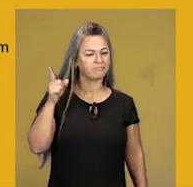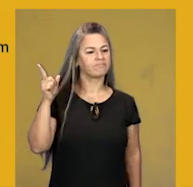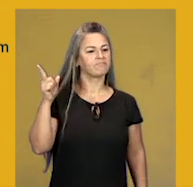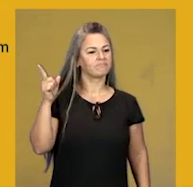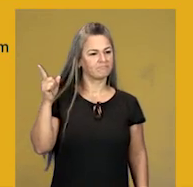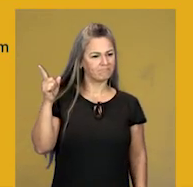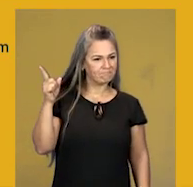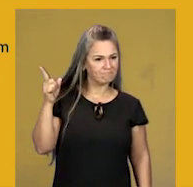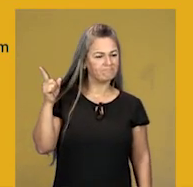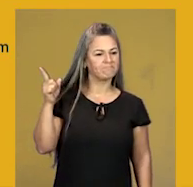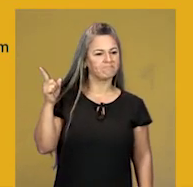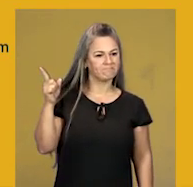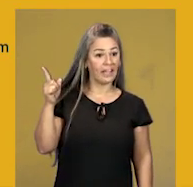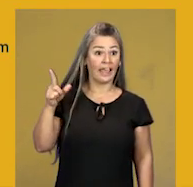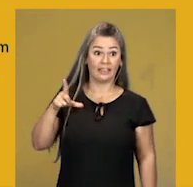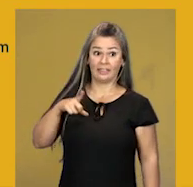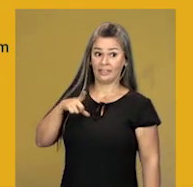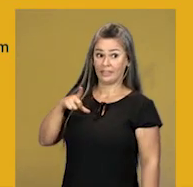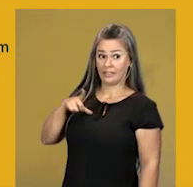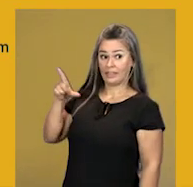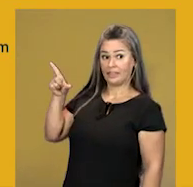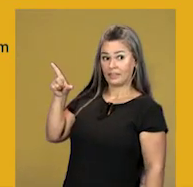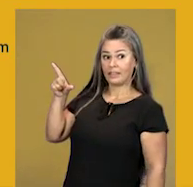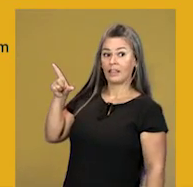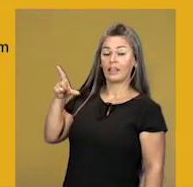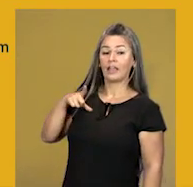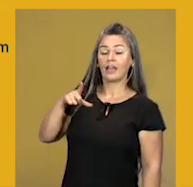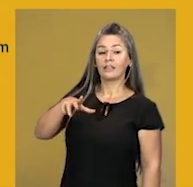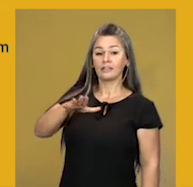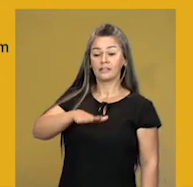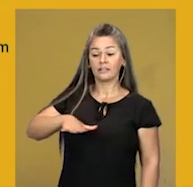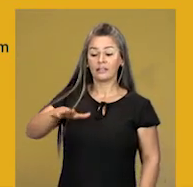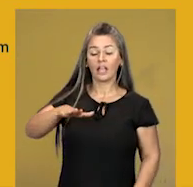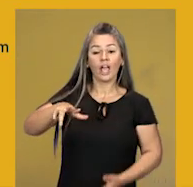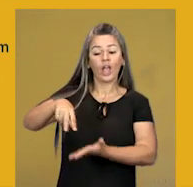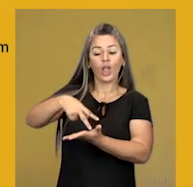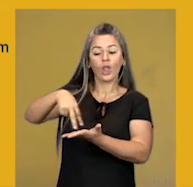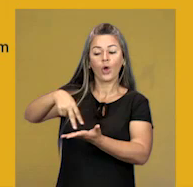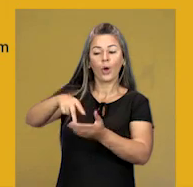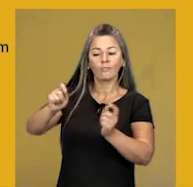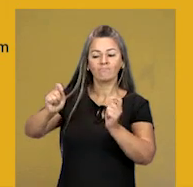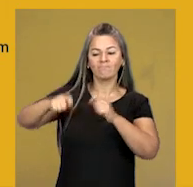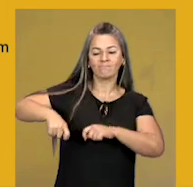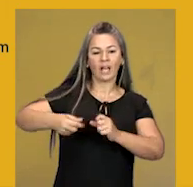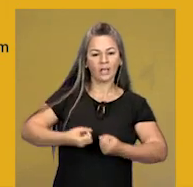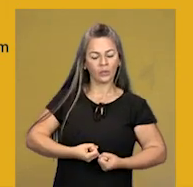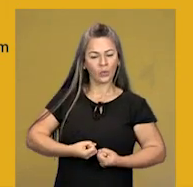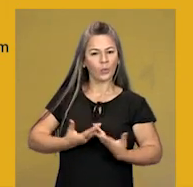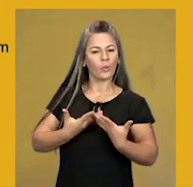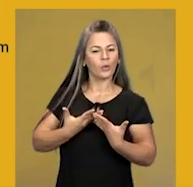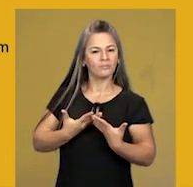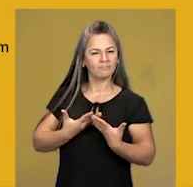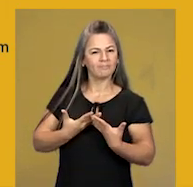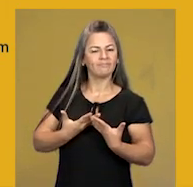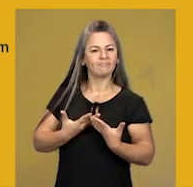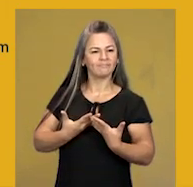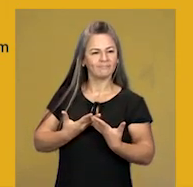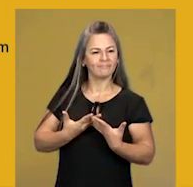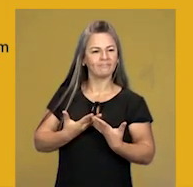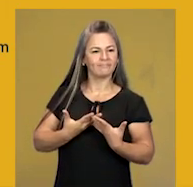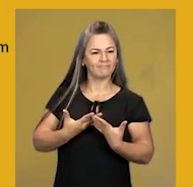potencialidades vamos lá, do corpo possam se manifestar? Existe então espaço para que